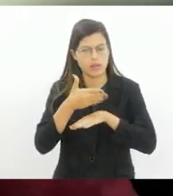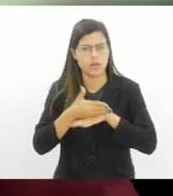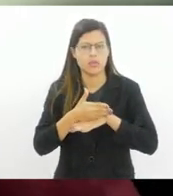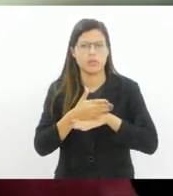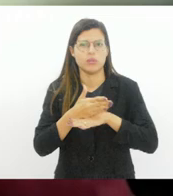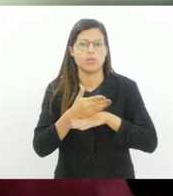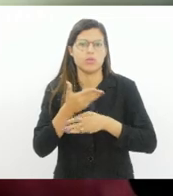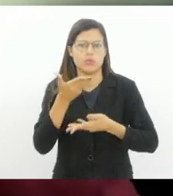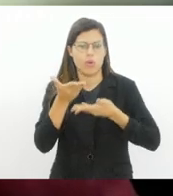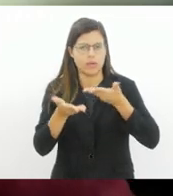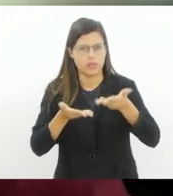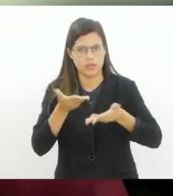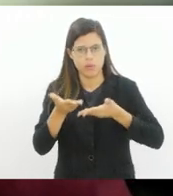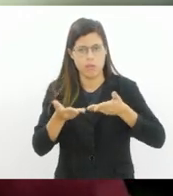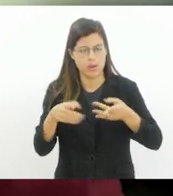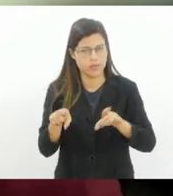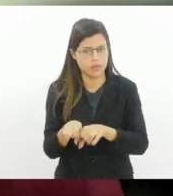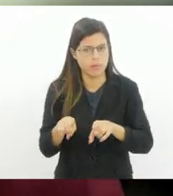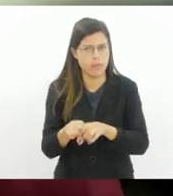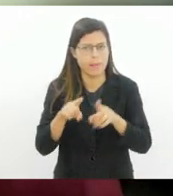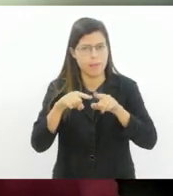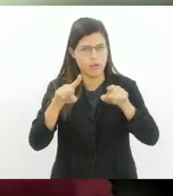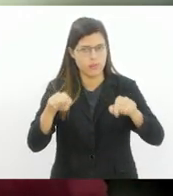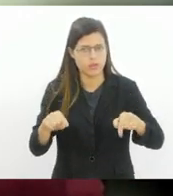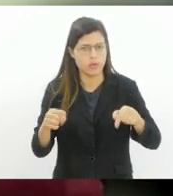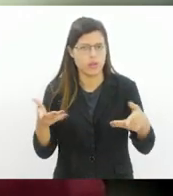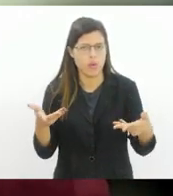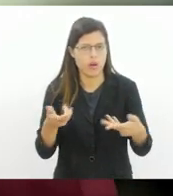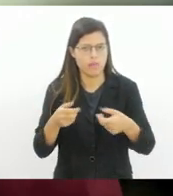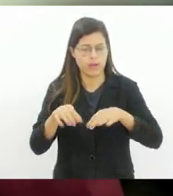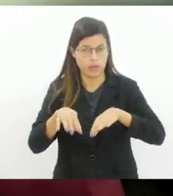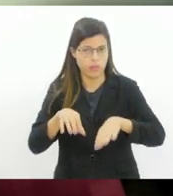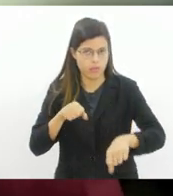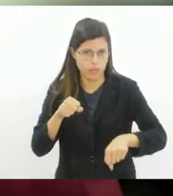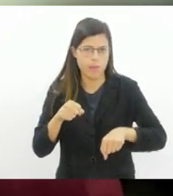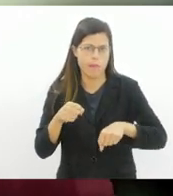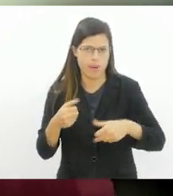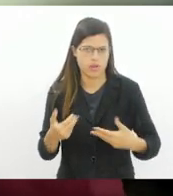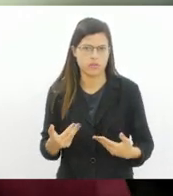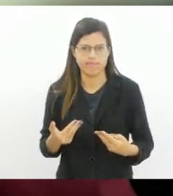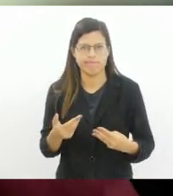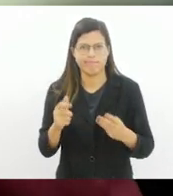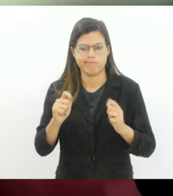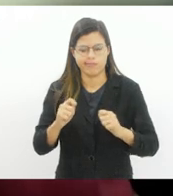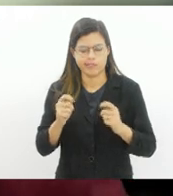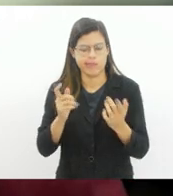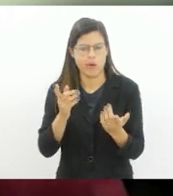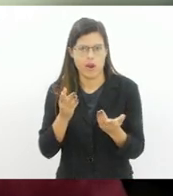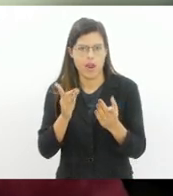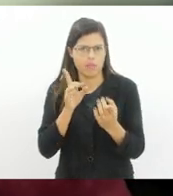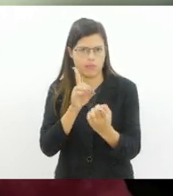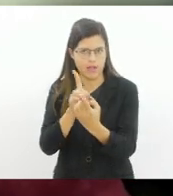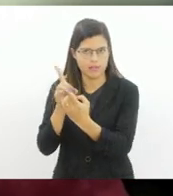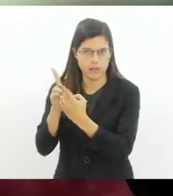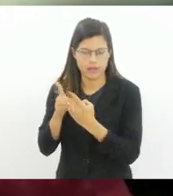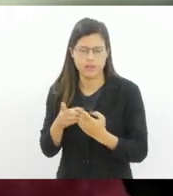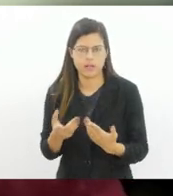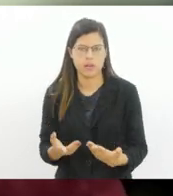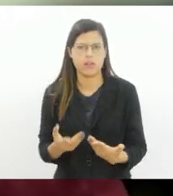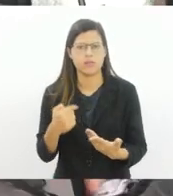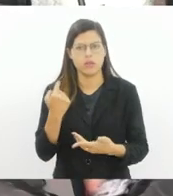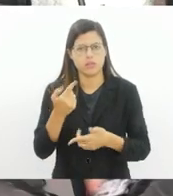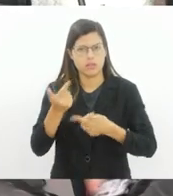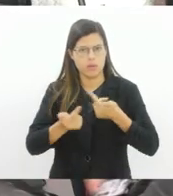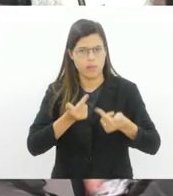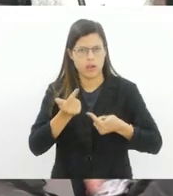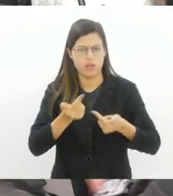de profissionais formados, qualificados, que possam atender essas mulheres e essas meninas. Então, a gente vem trabalhando para melhorar